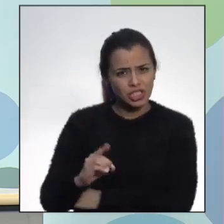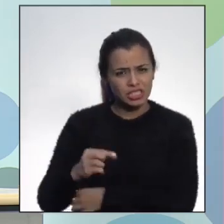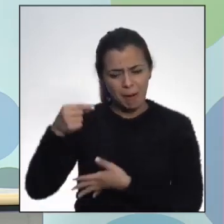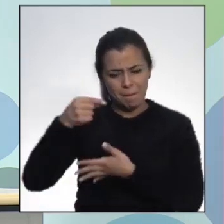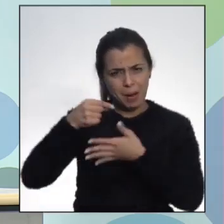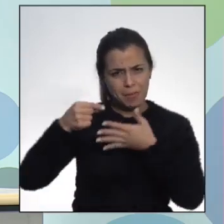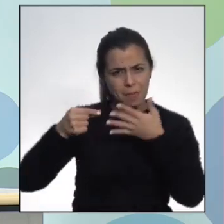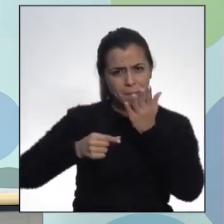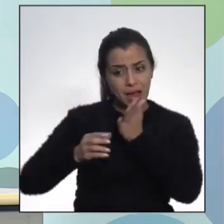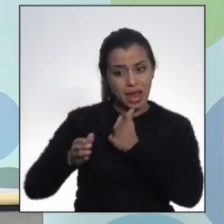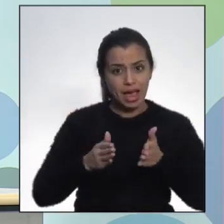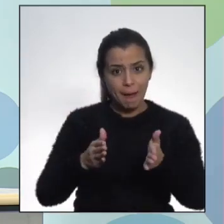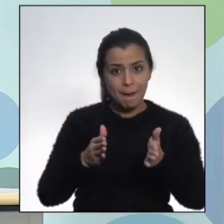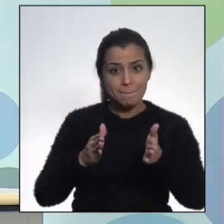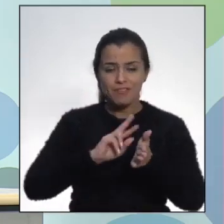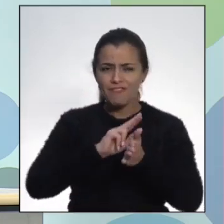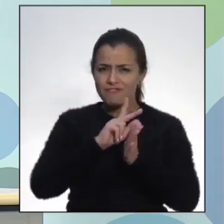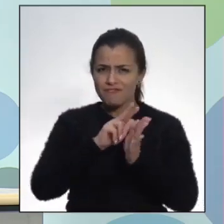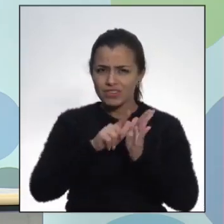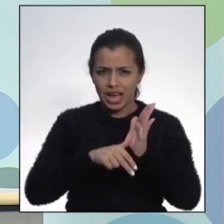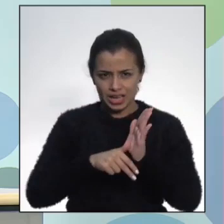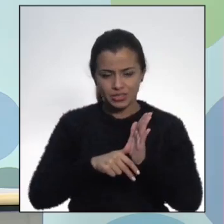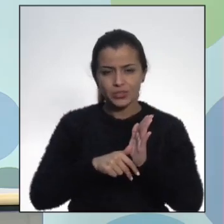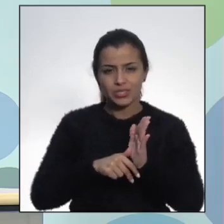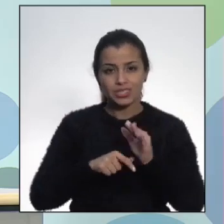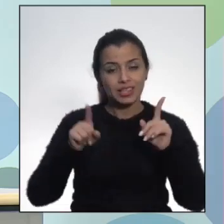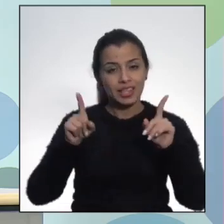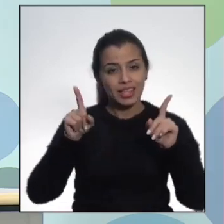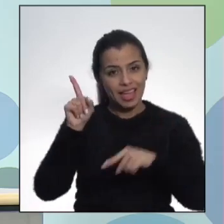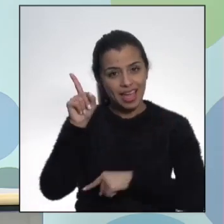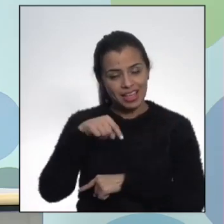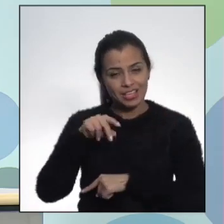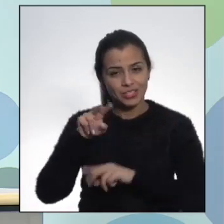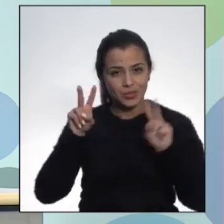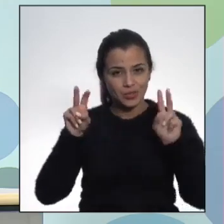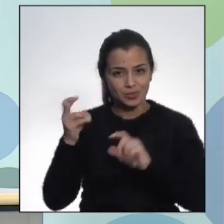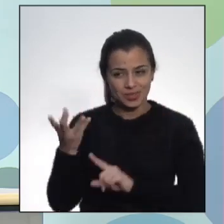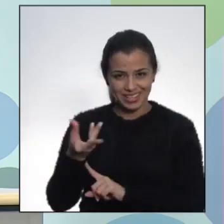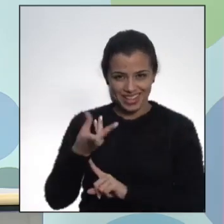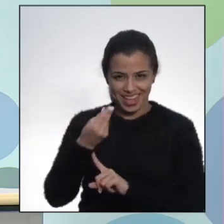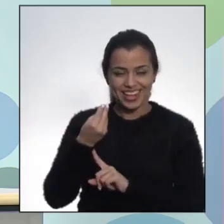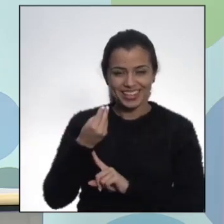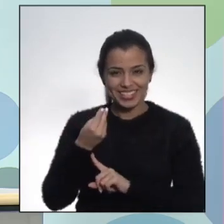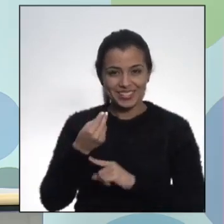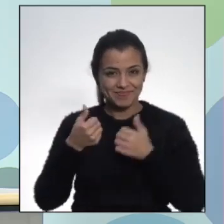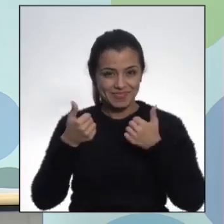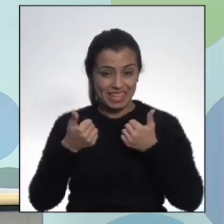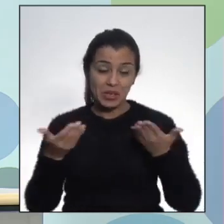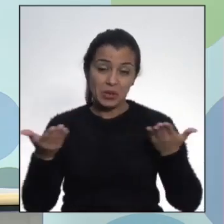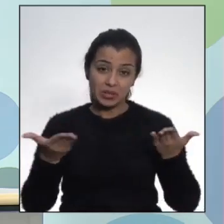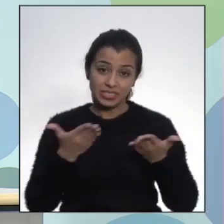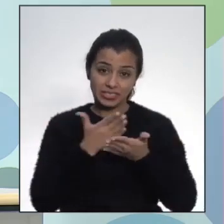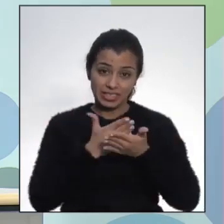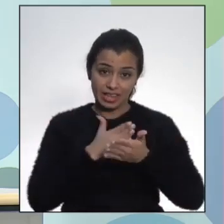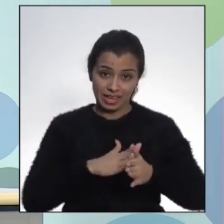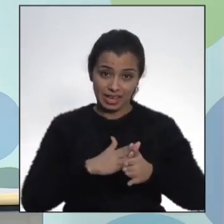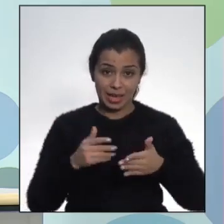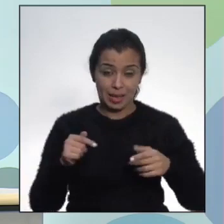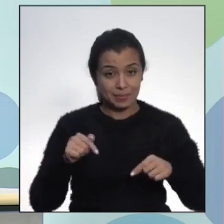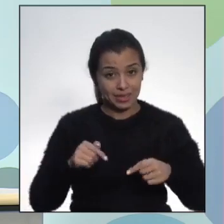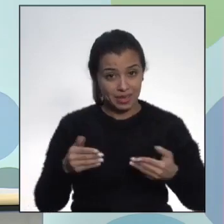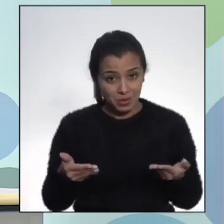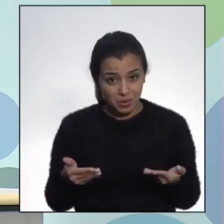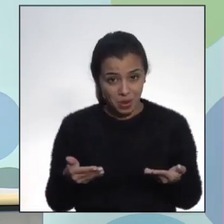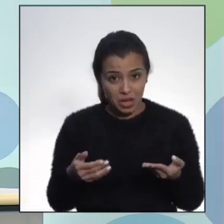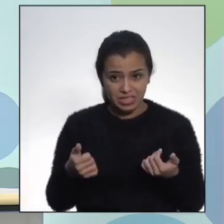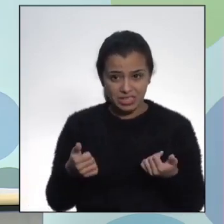caminhos dentro deste percurso que é o das artes cênicas, né? Então, vamos encerrando por aqui.